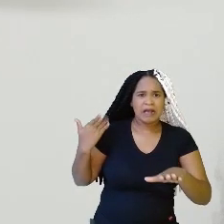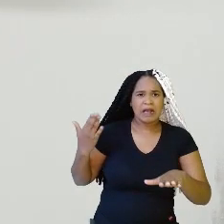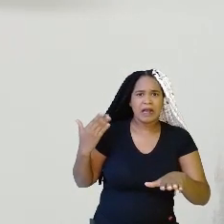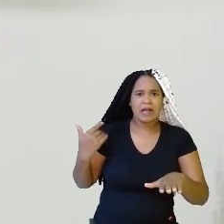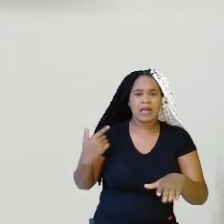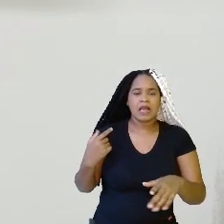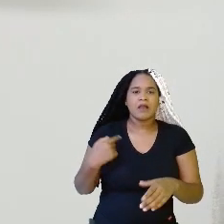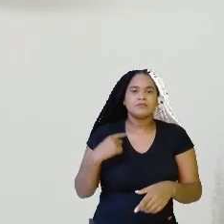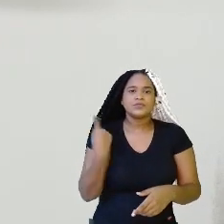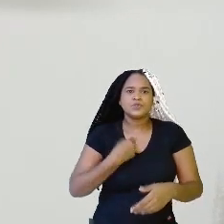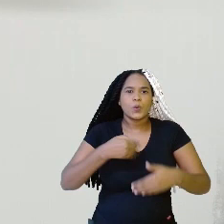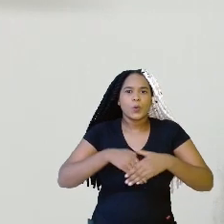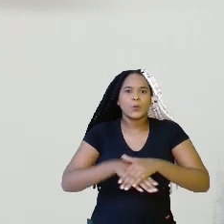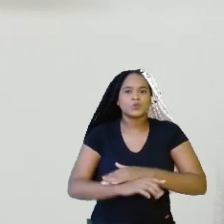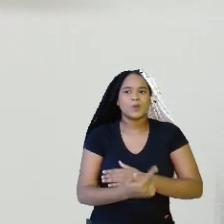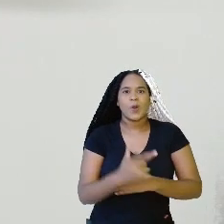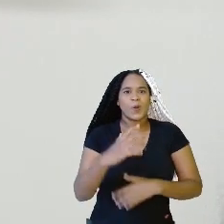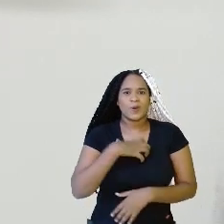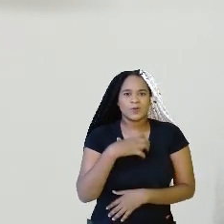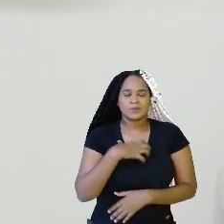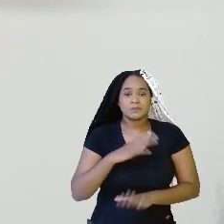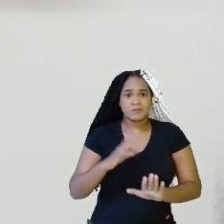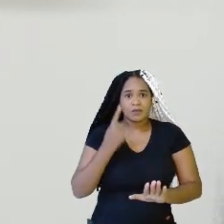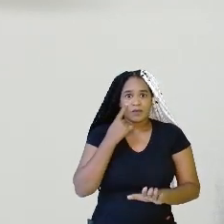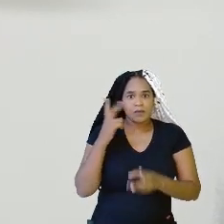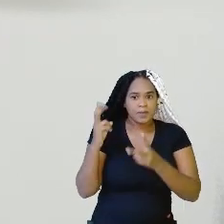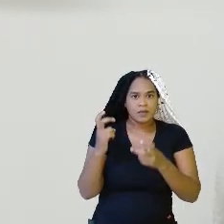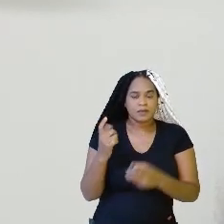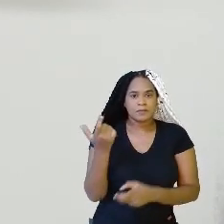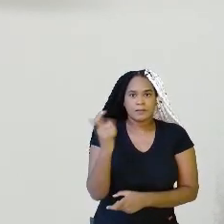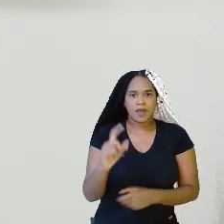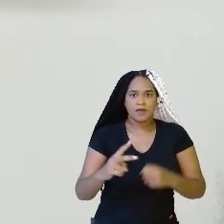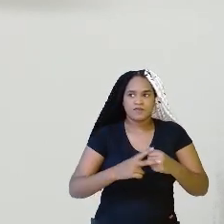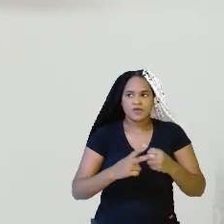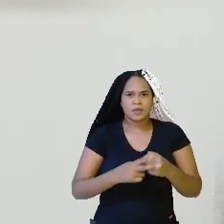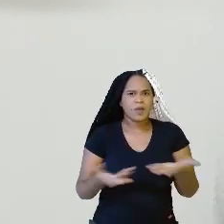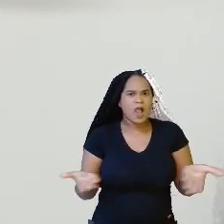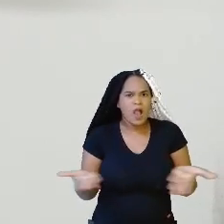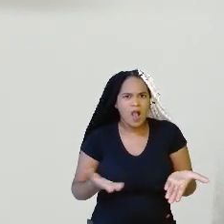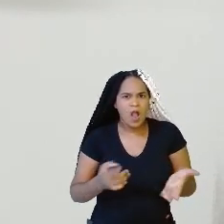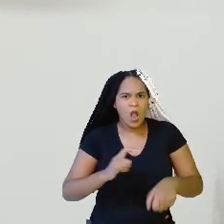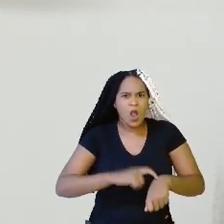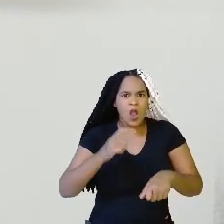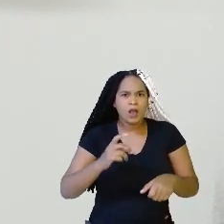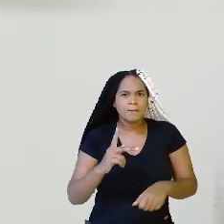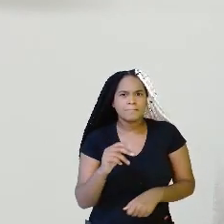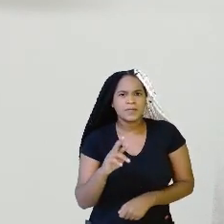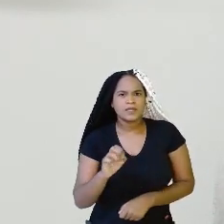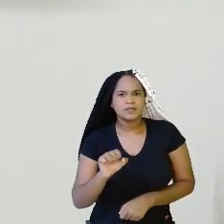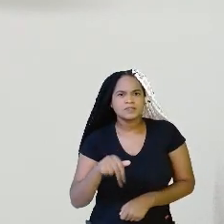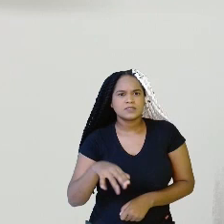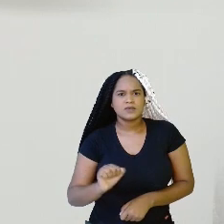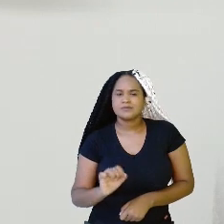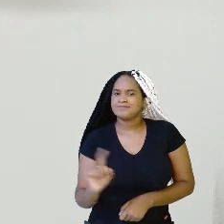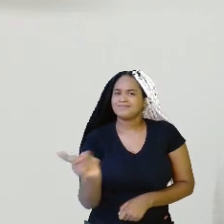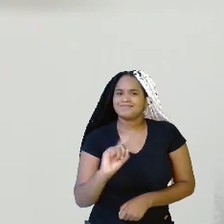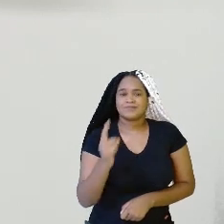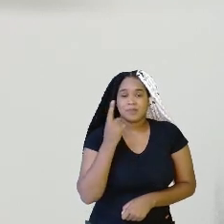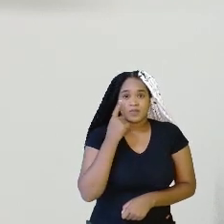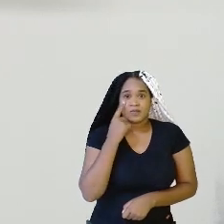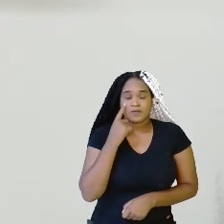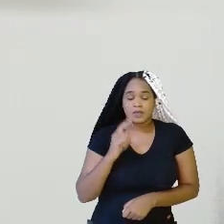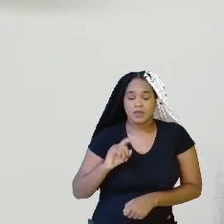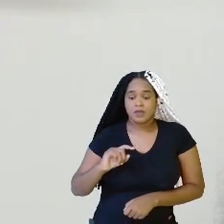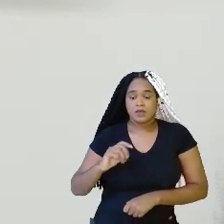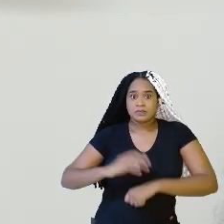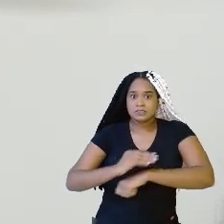não é? Mas observe, desse jeito que nós escrevemos aí. Continua no presente? Não. Quando diz o sapo não lavou,